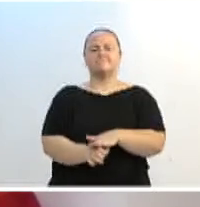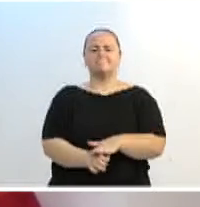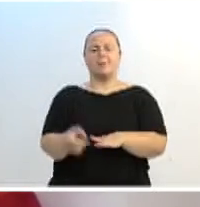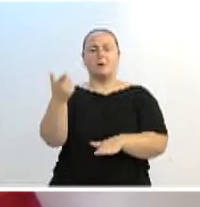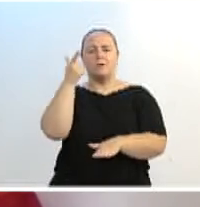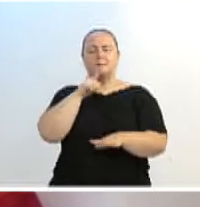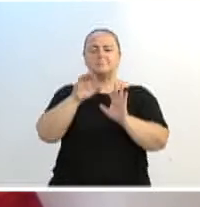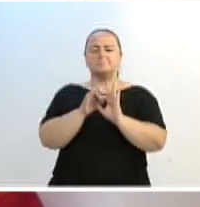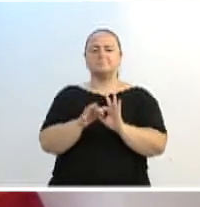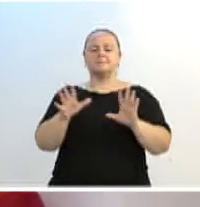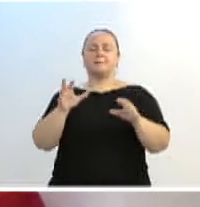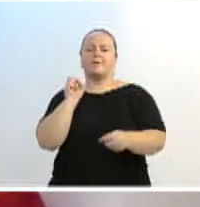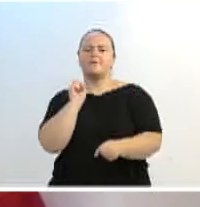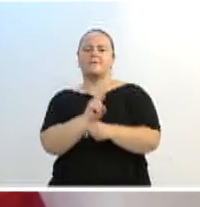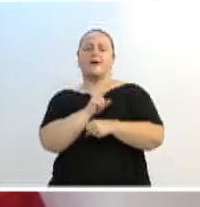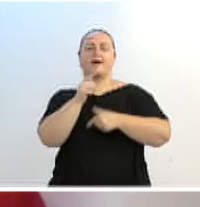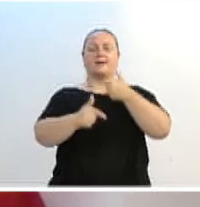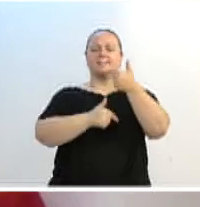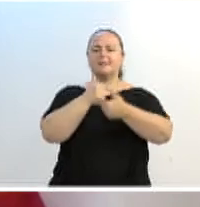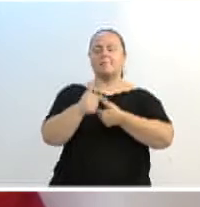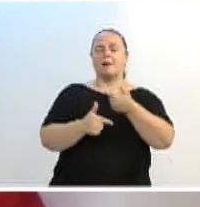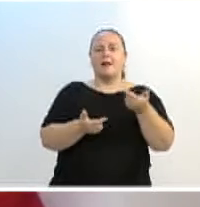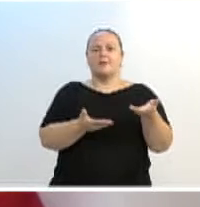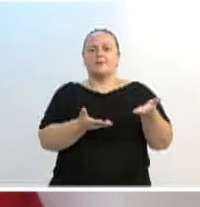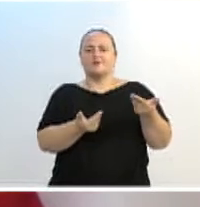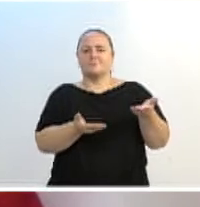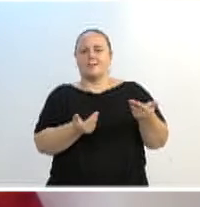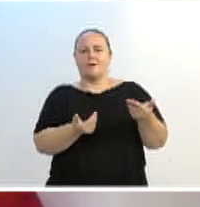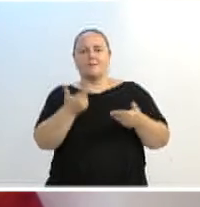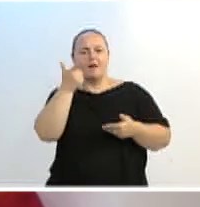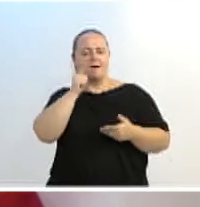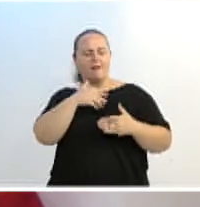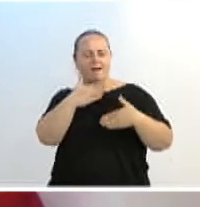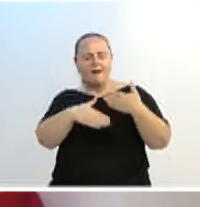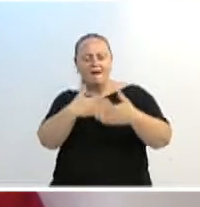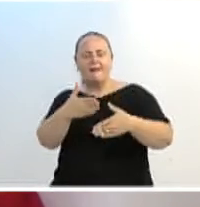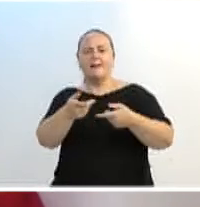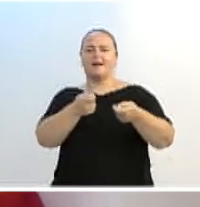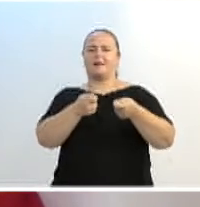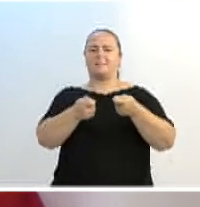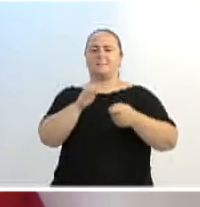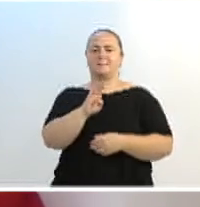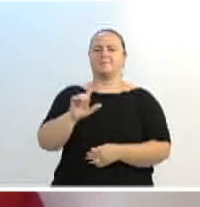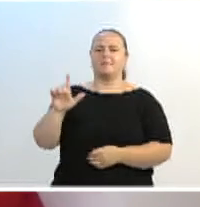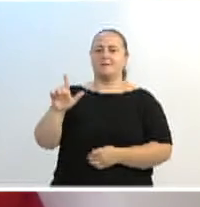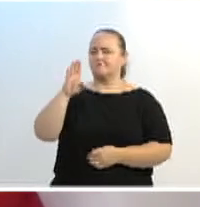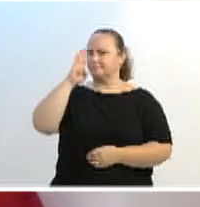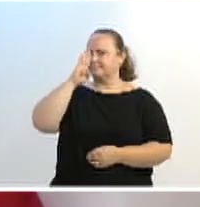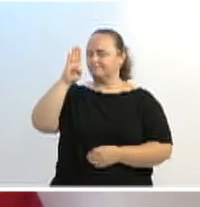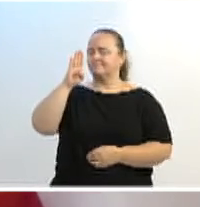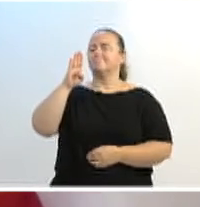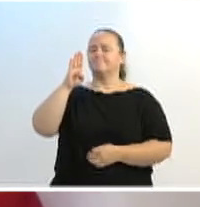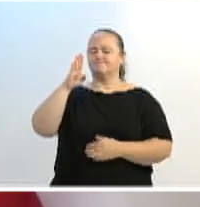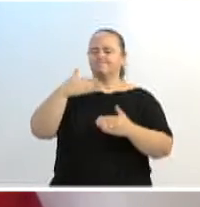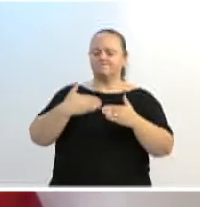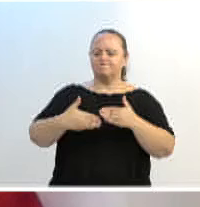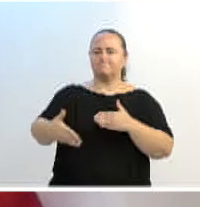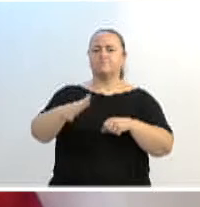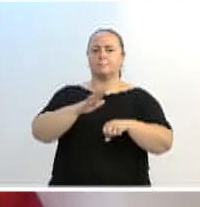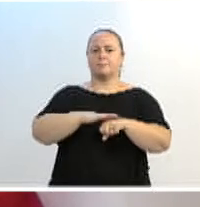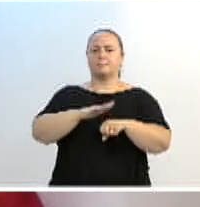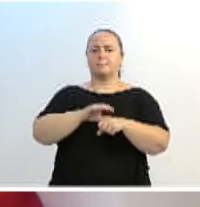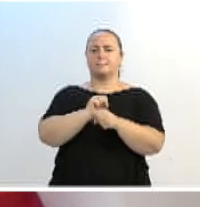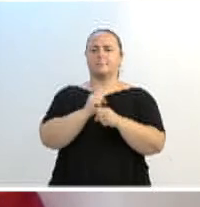oportunidades de trabalho, de emprego para esses jovens e para fazer o desenvolvimento econômico da nossa cidade, principalmente no meio de uma questão de uma pandemia. Essa